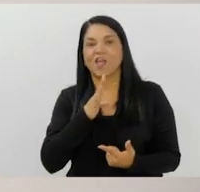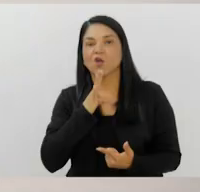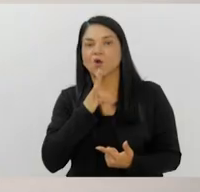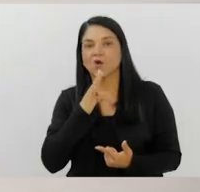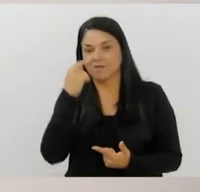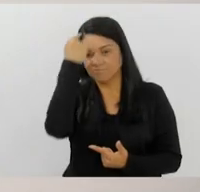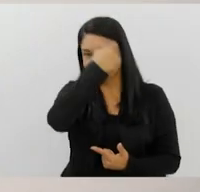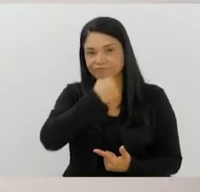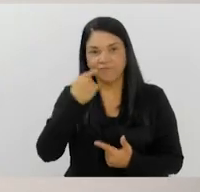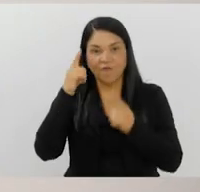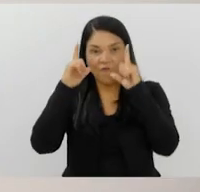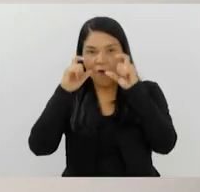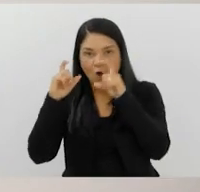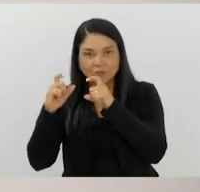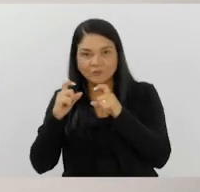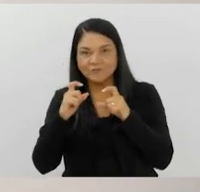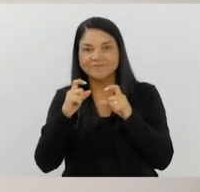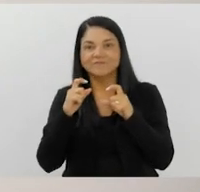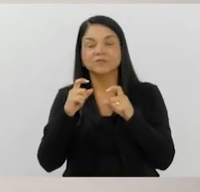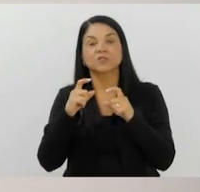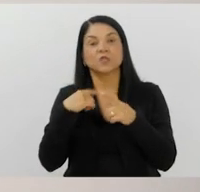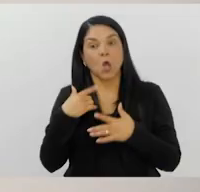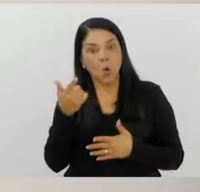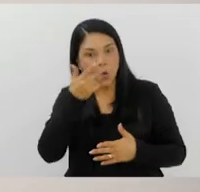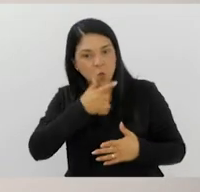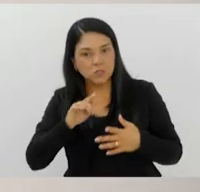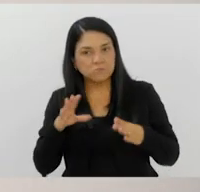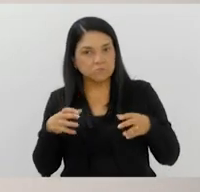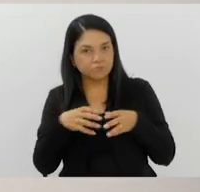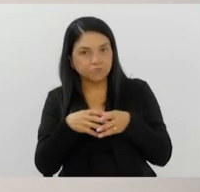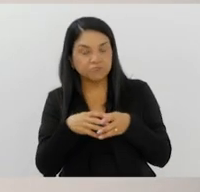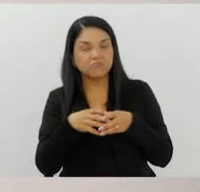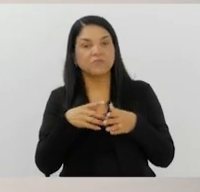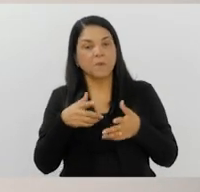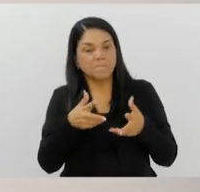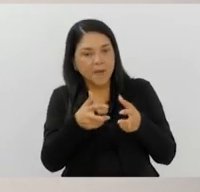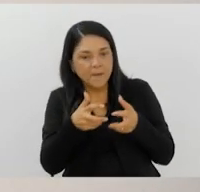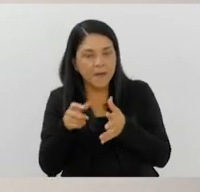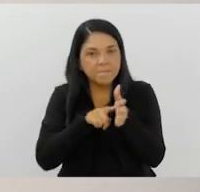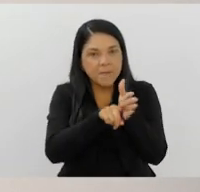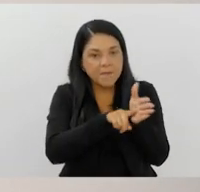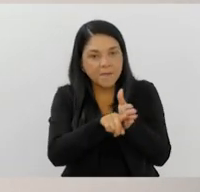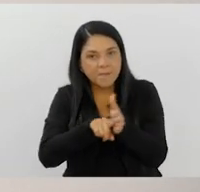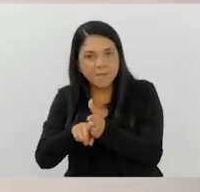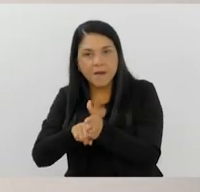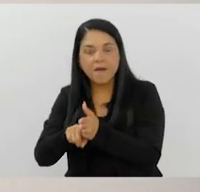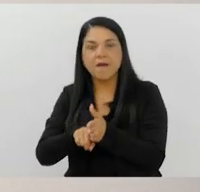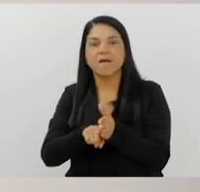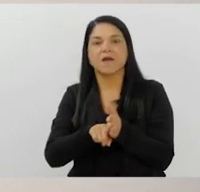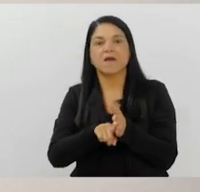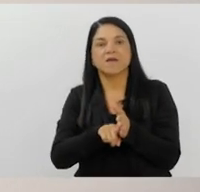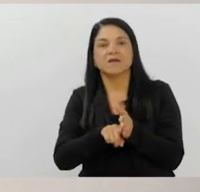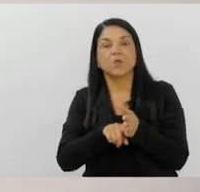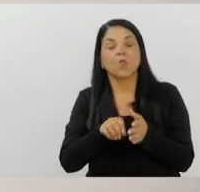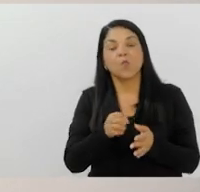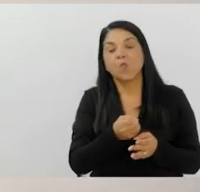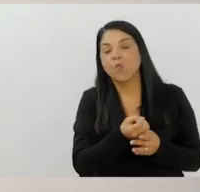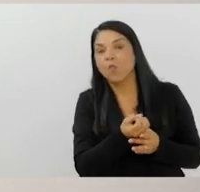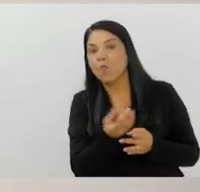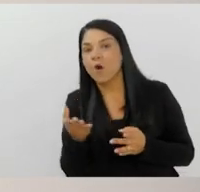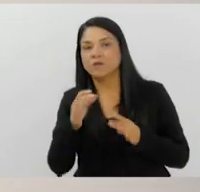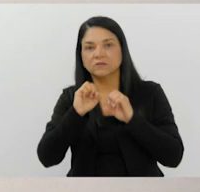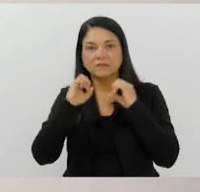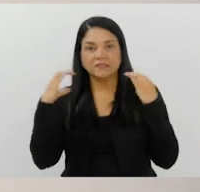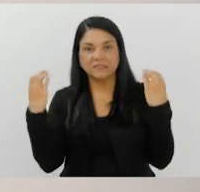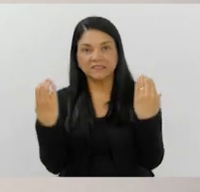S CONSEG Conseguiu ver porque o panóptico faz uma busca ativa monitoramento acerca de de quais estádios estão tendo